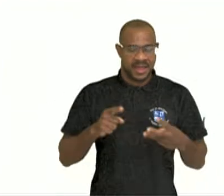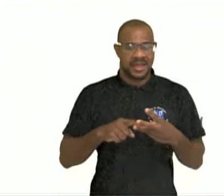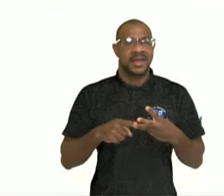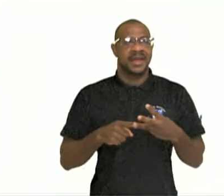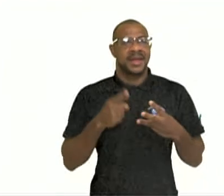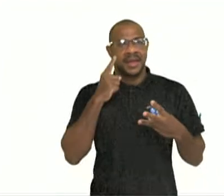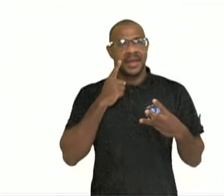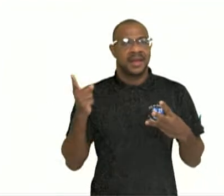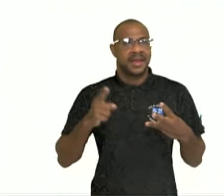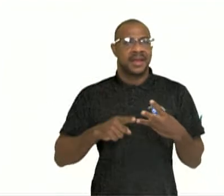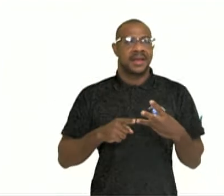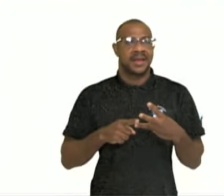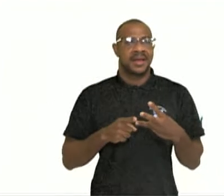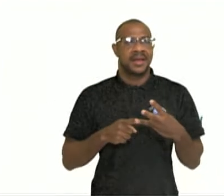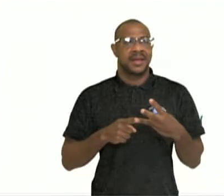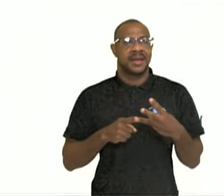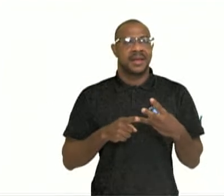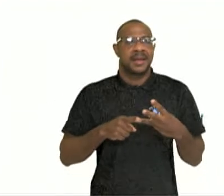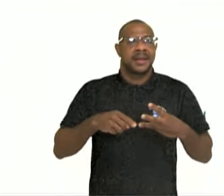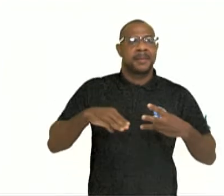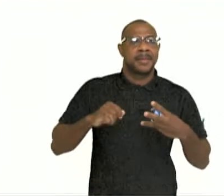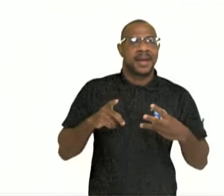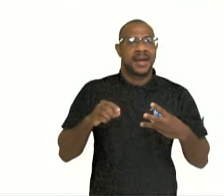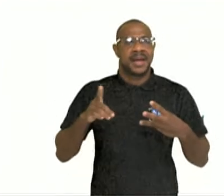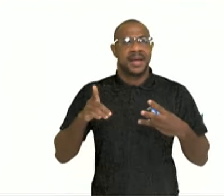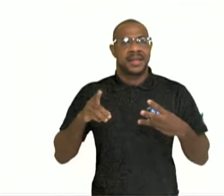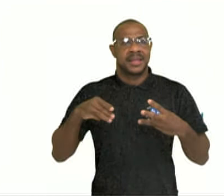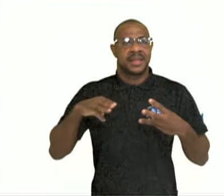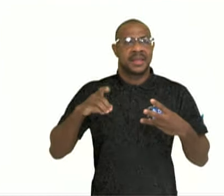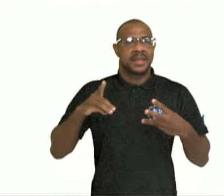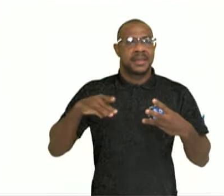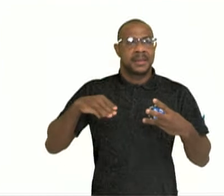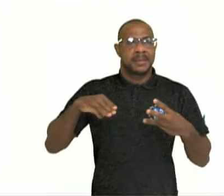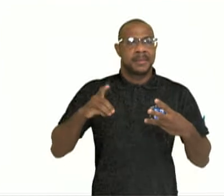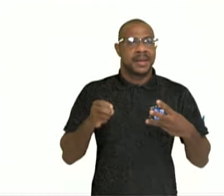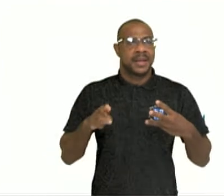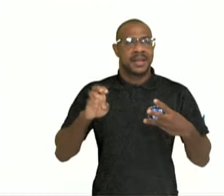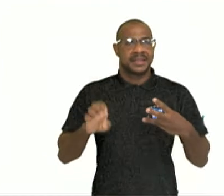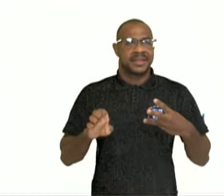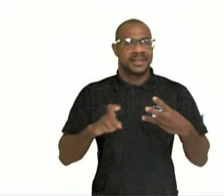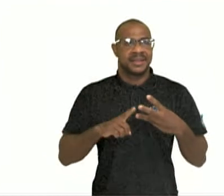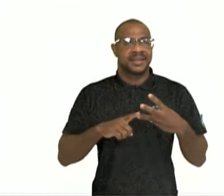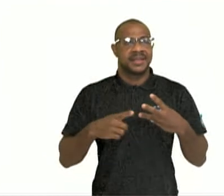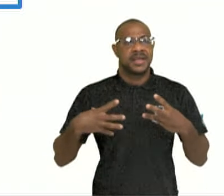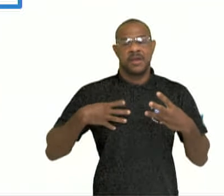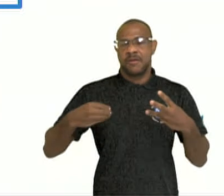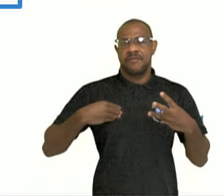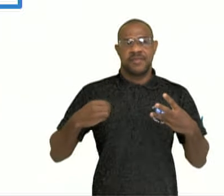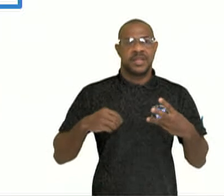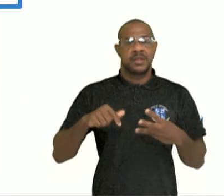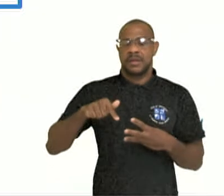também, mamá ou madre, e o outro filho, o Kiko.